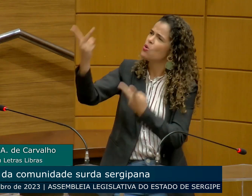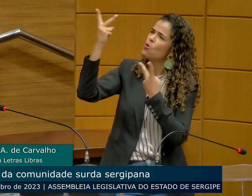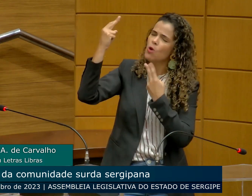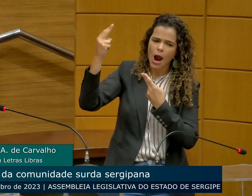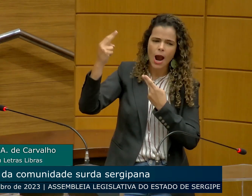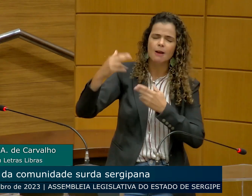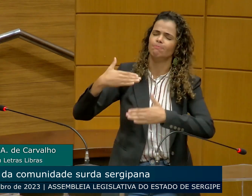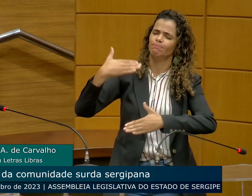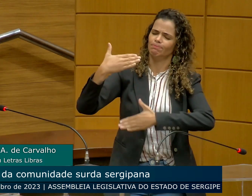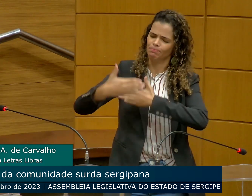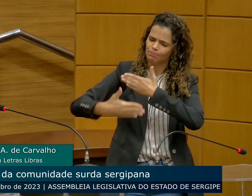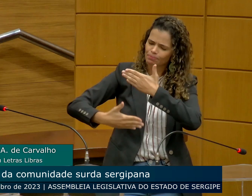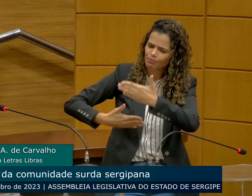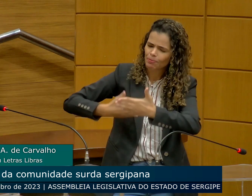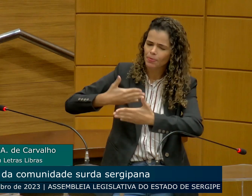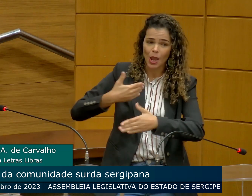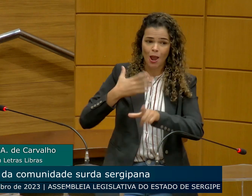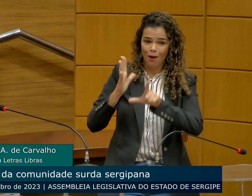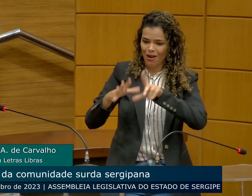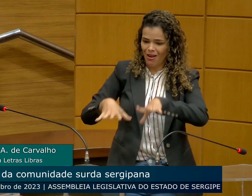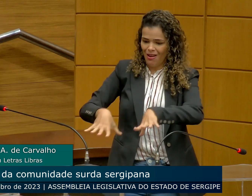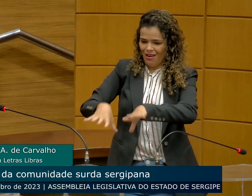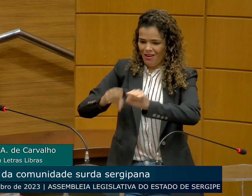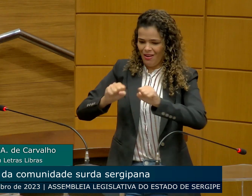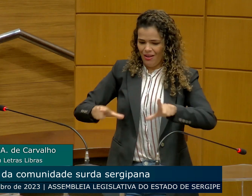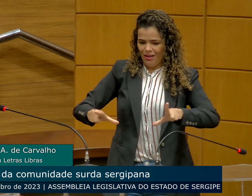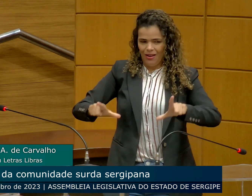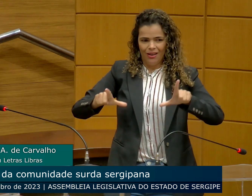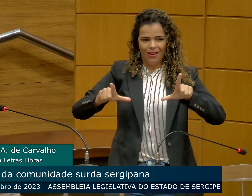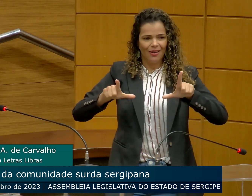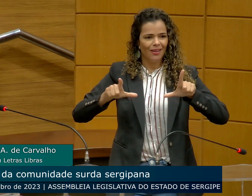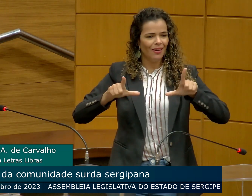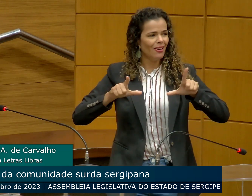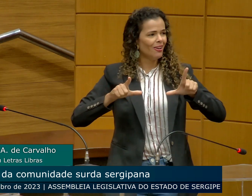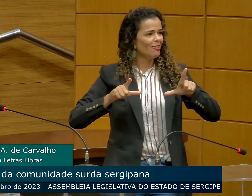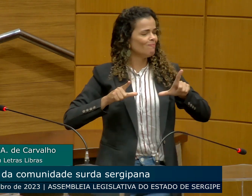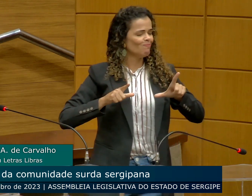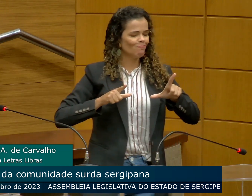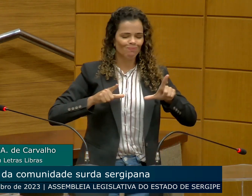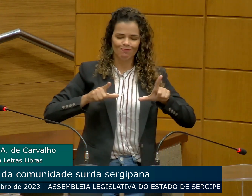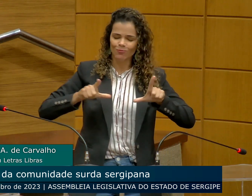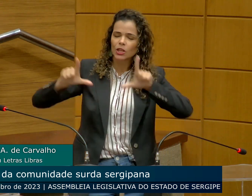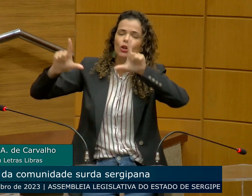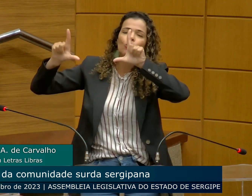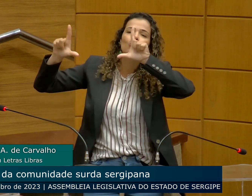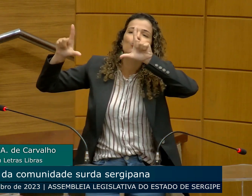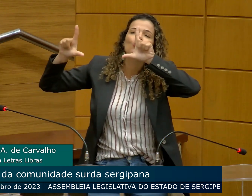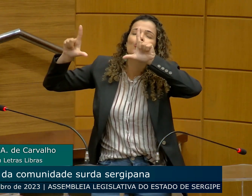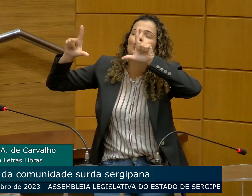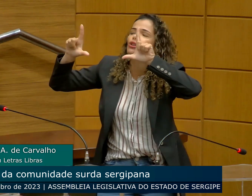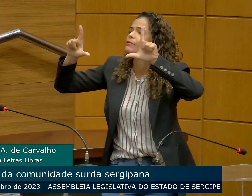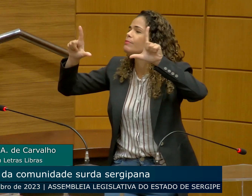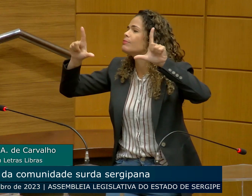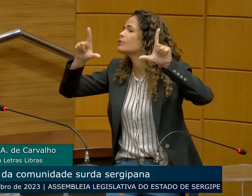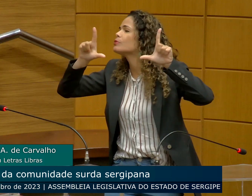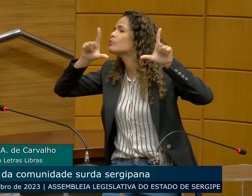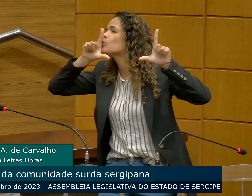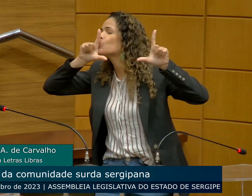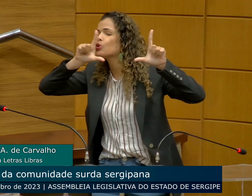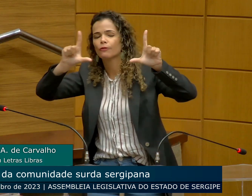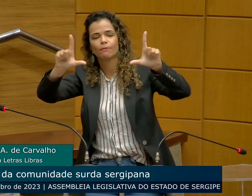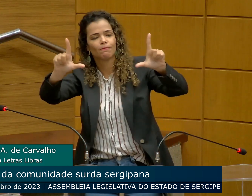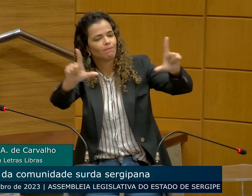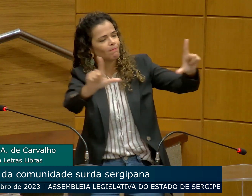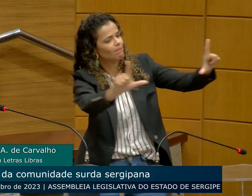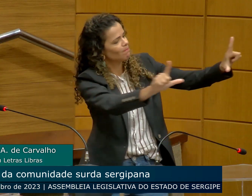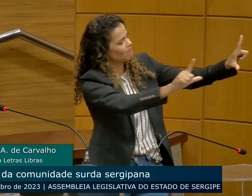Deus iria me fortalecer. Deus sofreu, né? Jesus sofreu, foi chibateado, foi questionado, mas ele